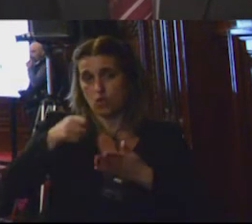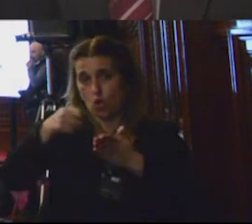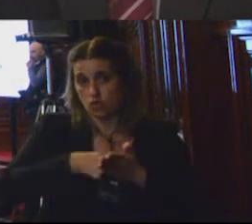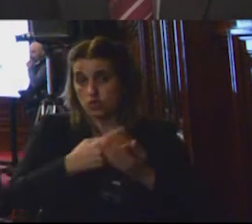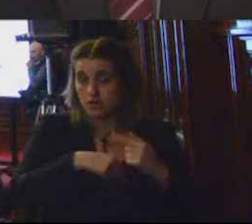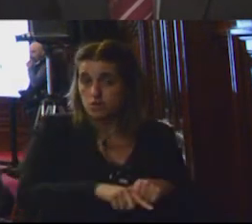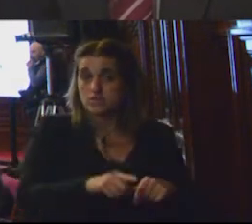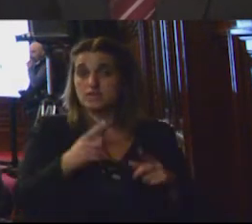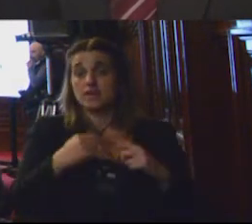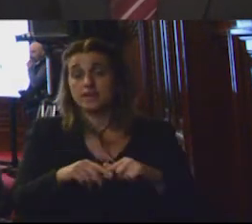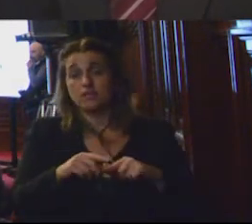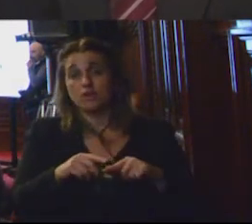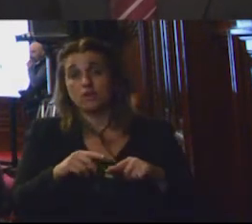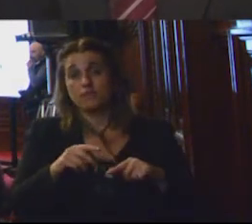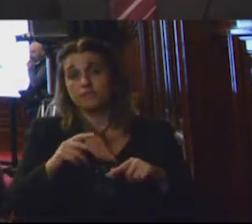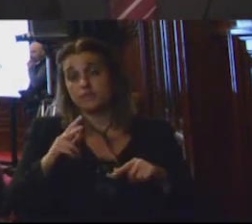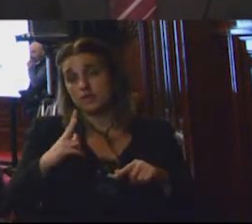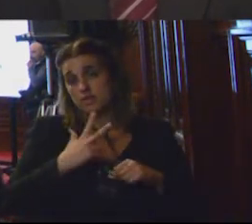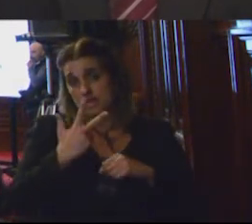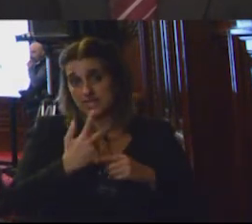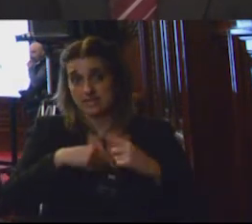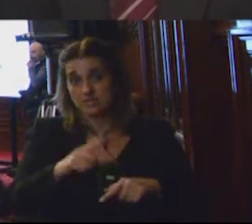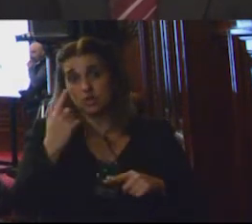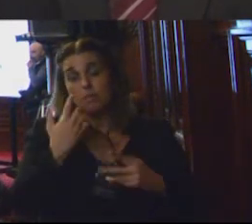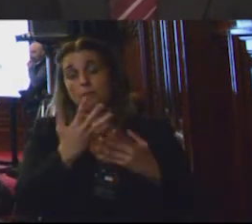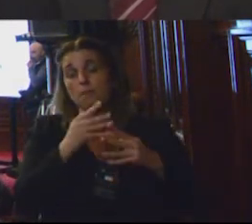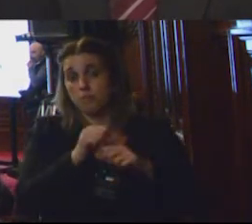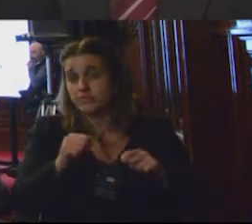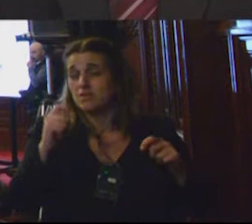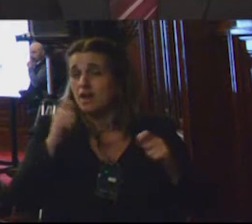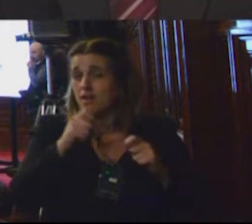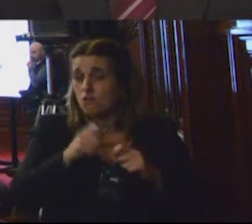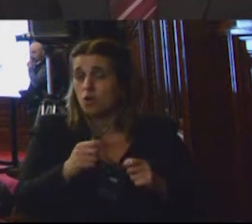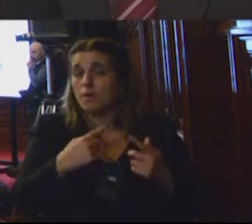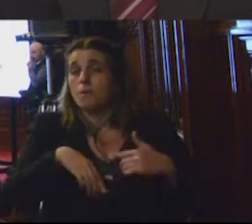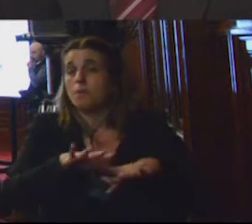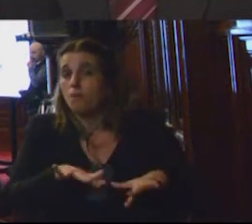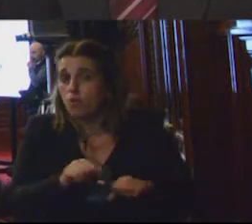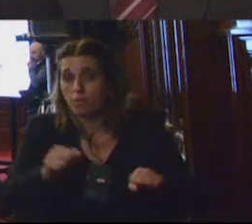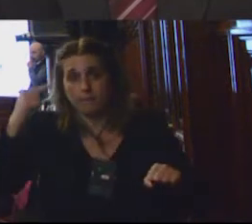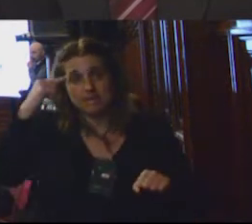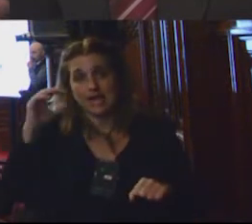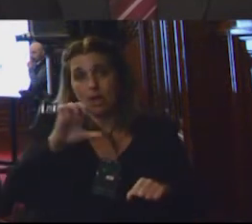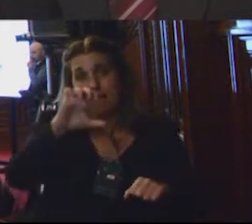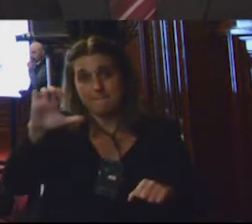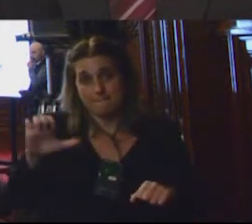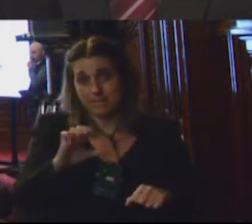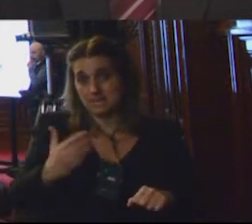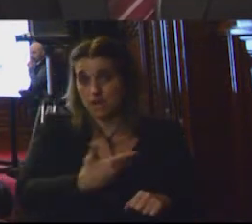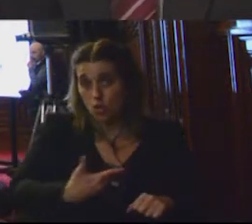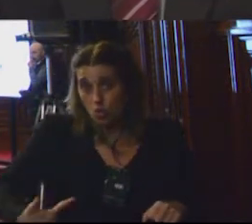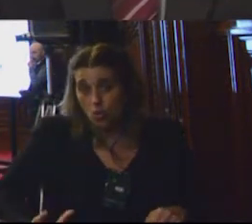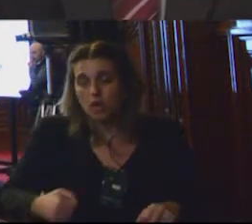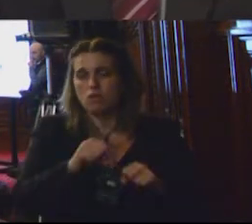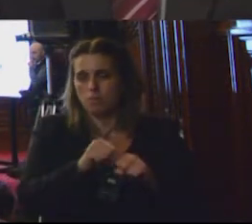autônomo exclusivo, e a reforma leva isso, leva a crer que os empresários poderão fazê-lo, trocar trabalhadores hoje